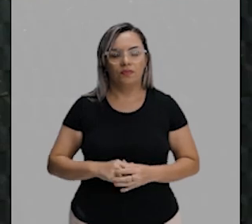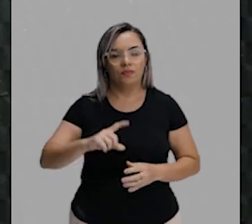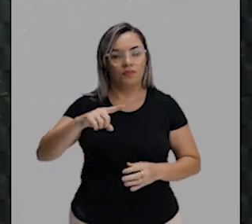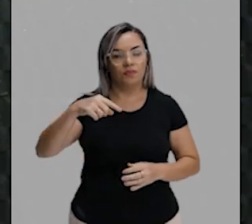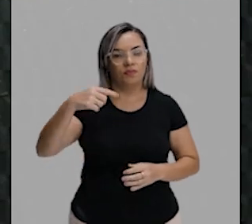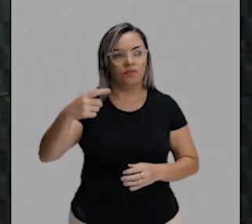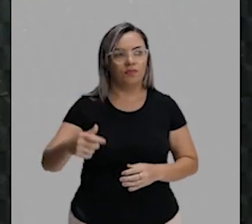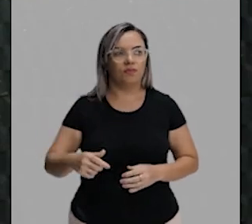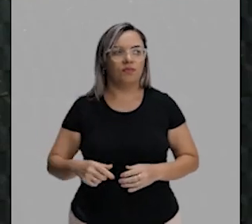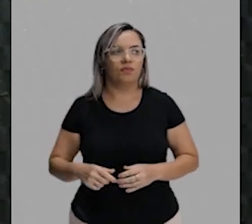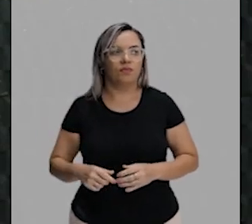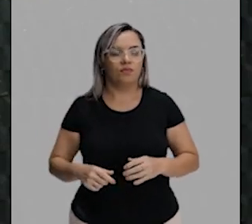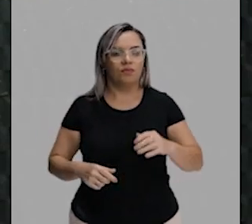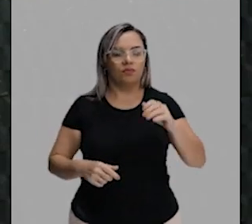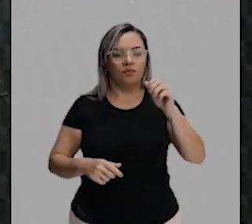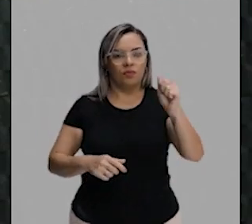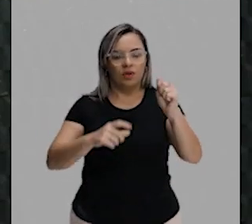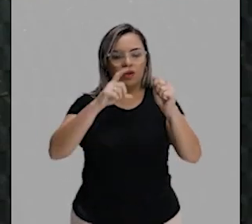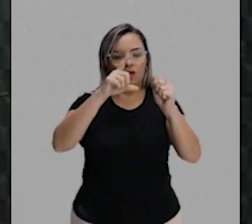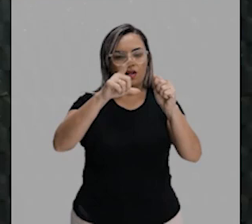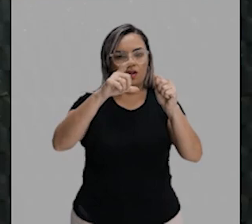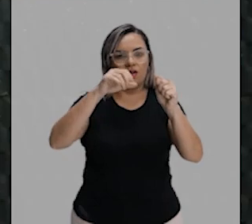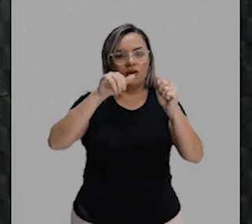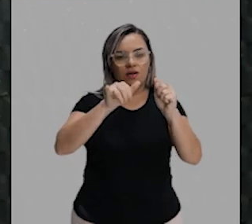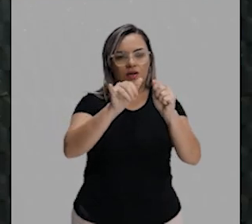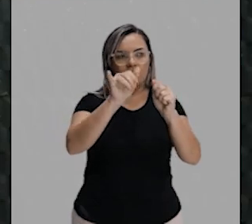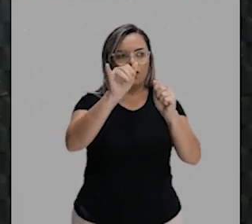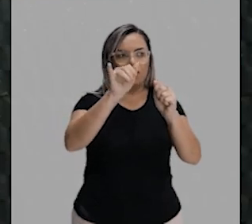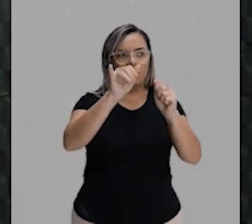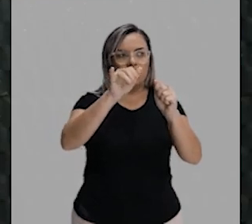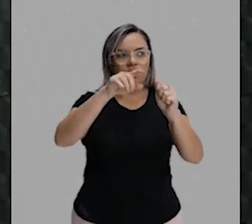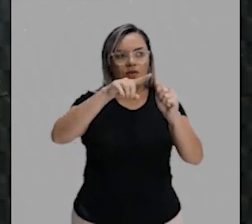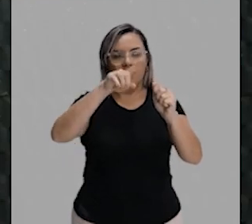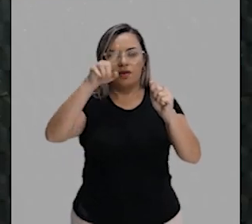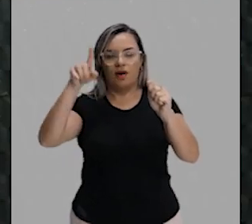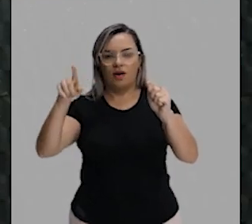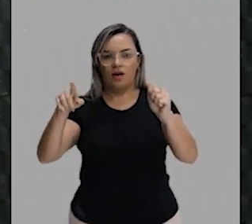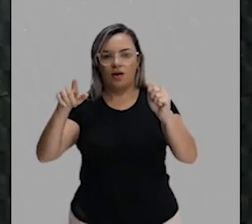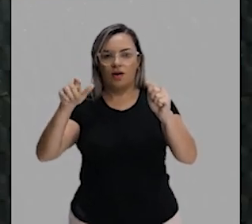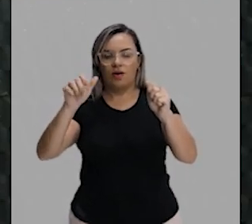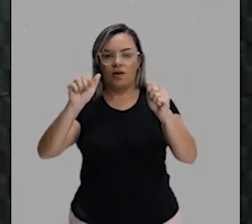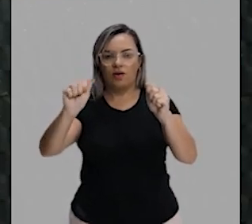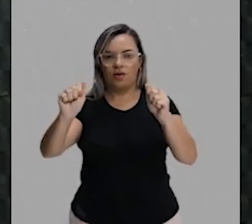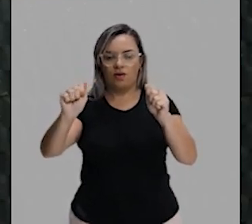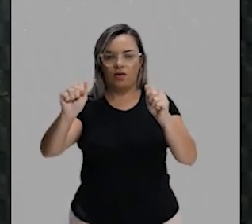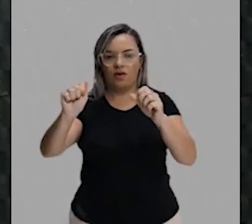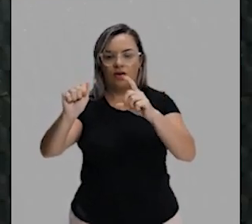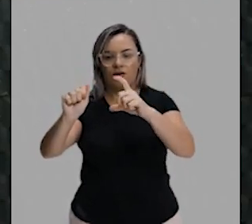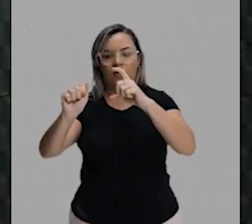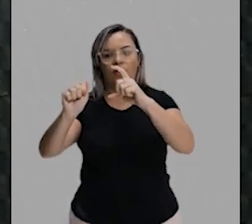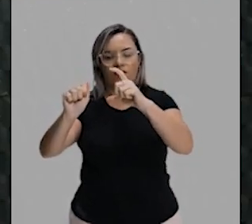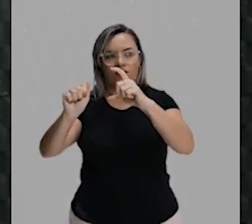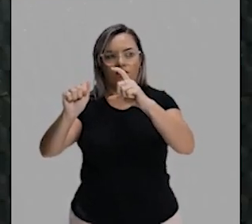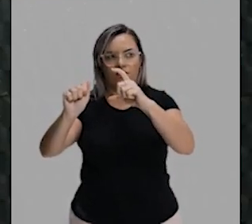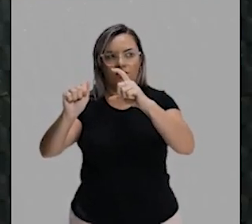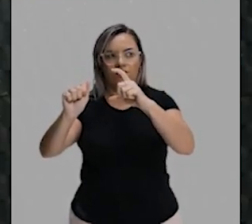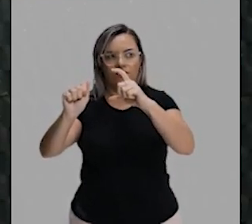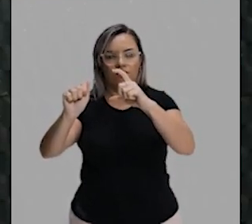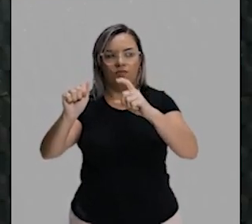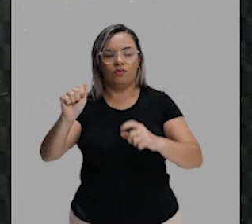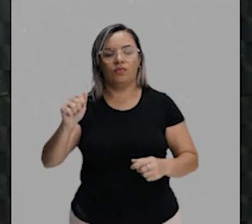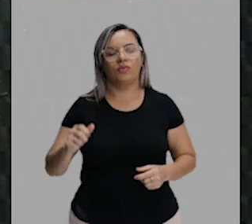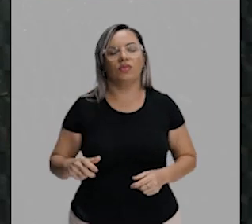Depois, eu vou pegar agora este segundo AY aqui com este A, vai ficar o indivíduo